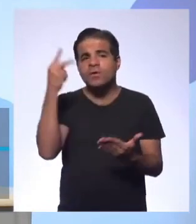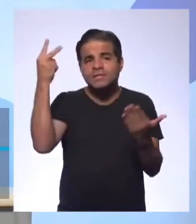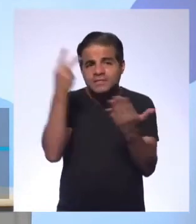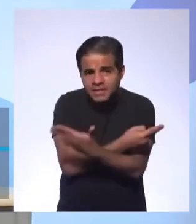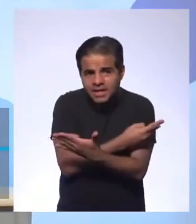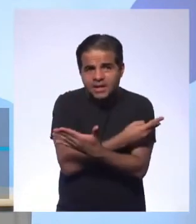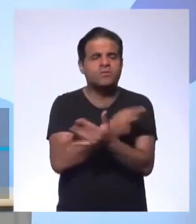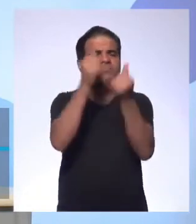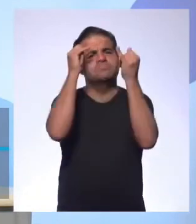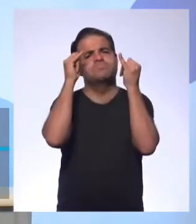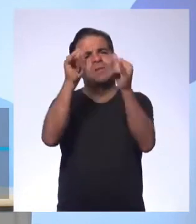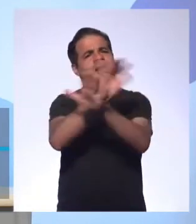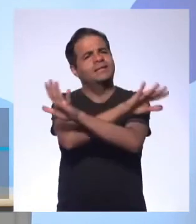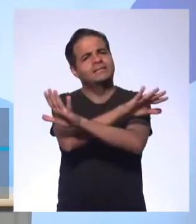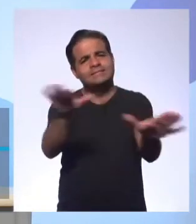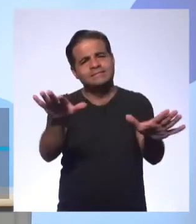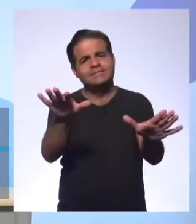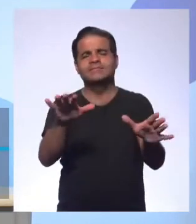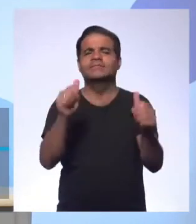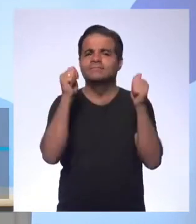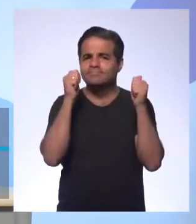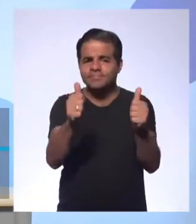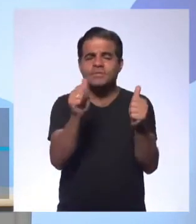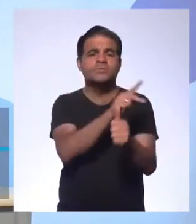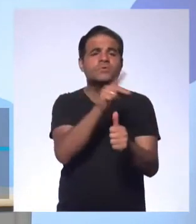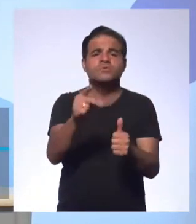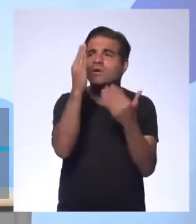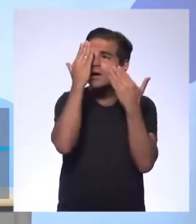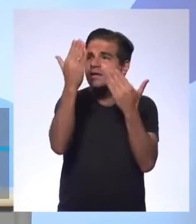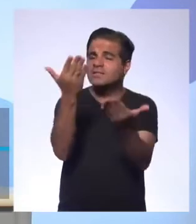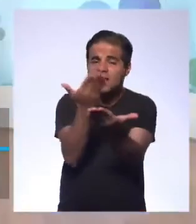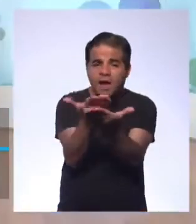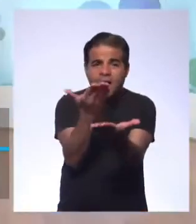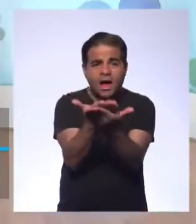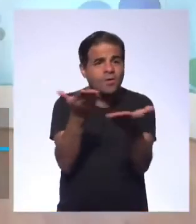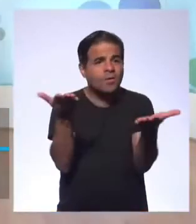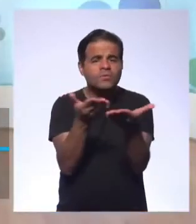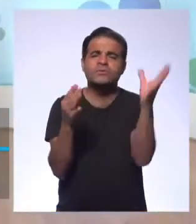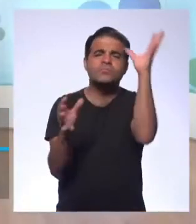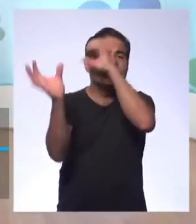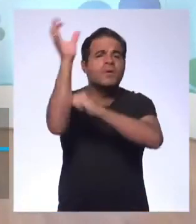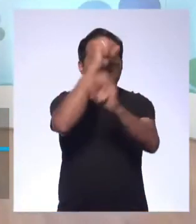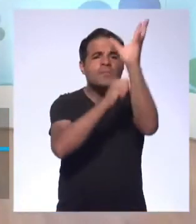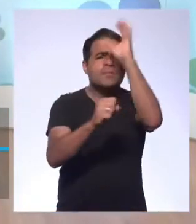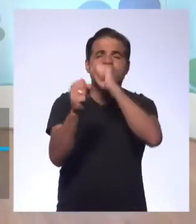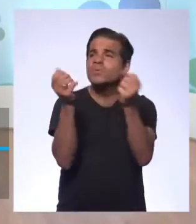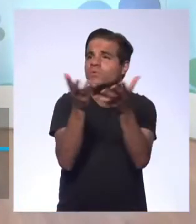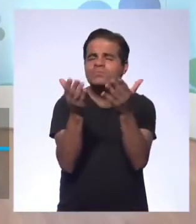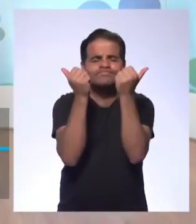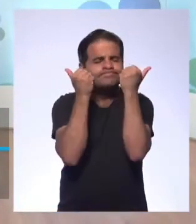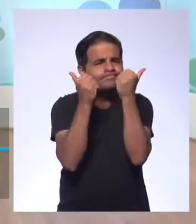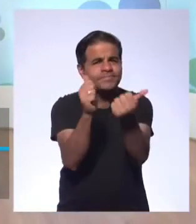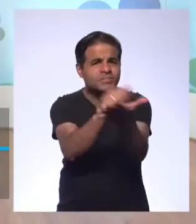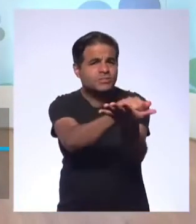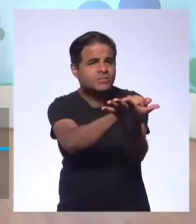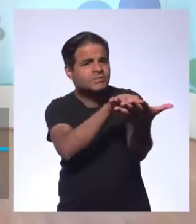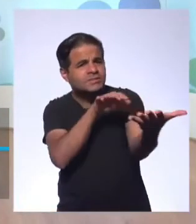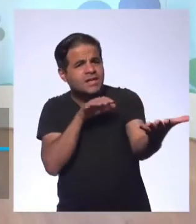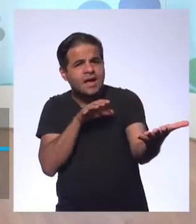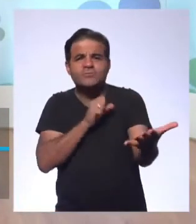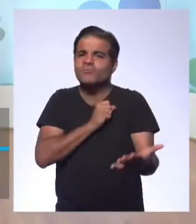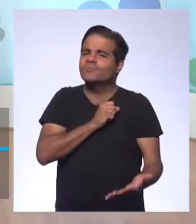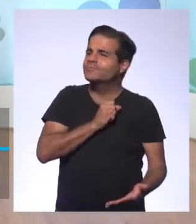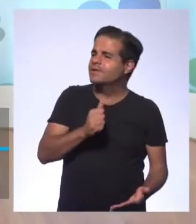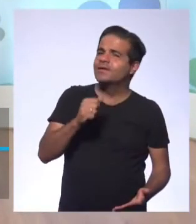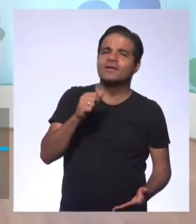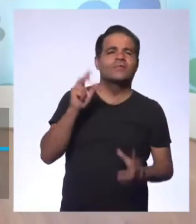não aconteçam mais. E é isso, Pro. Eu agradeço muito pela aula, foi muito legal, aprendi muito hoje, gostei das atividades. E é um tema que você